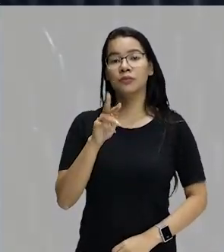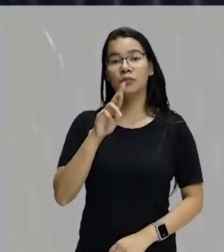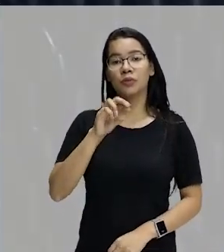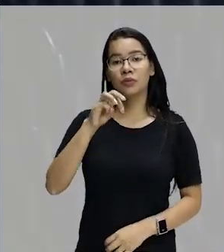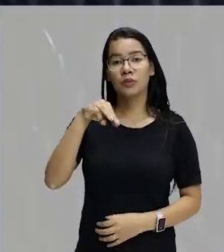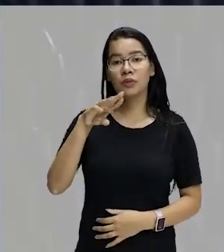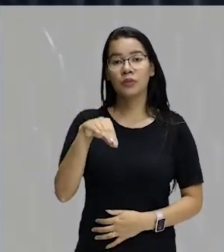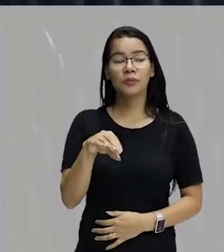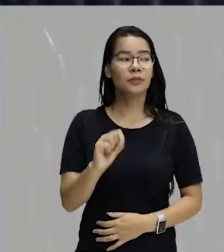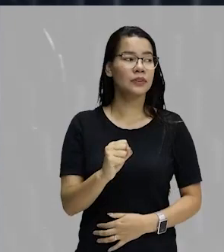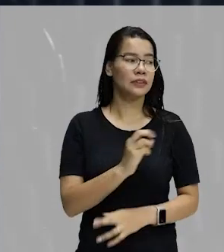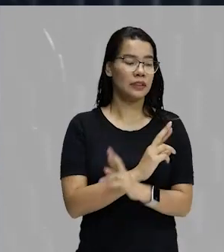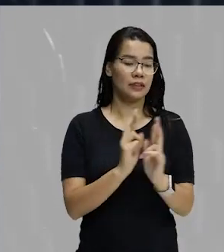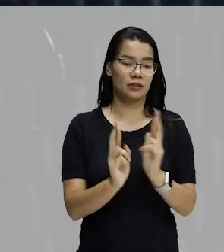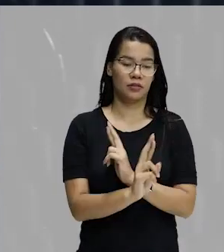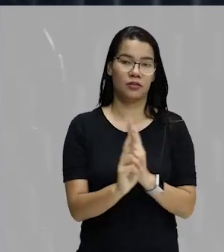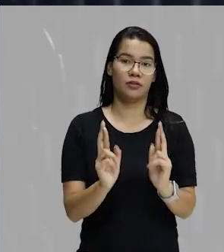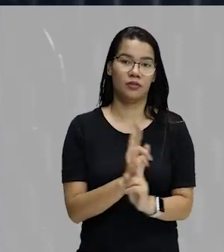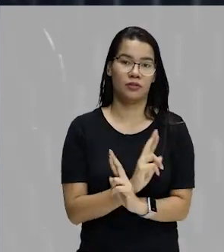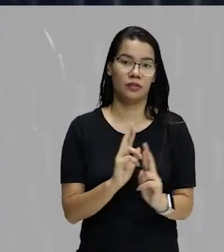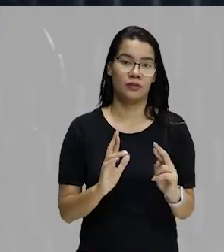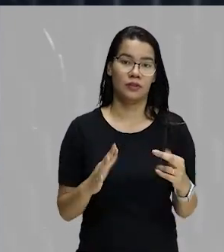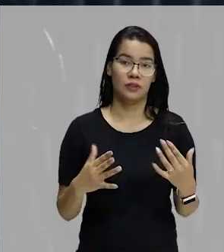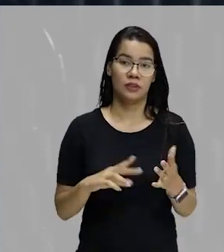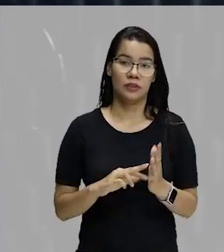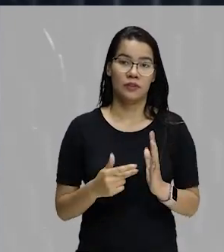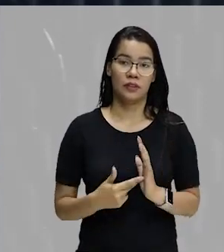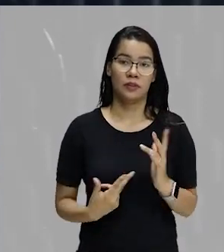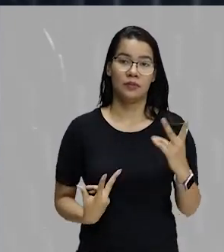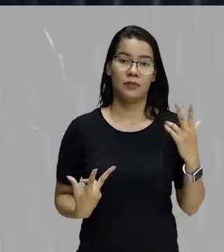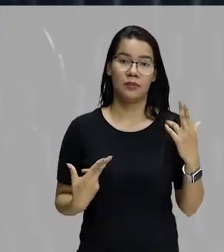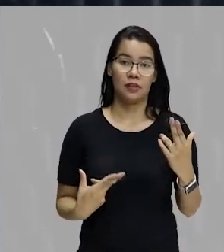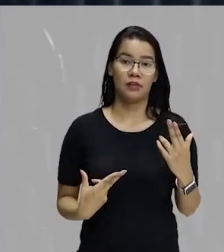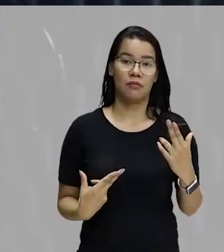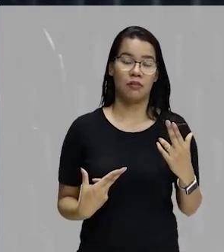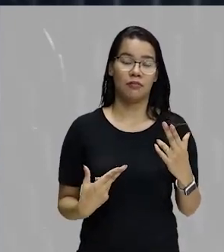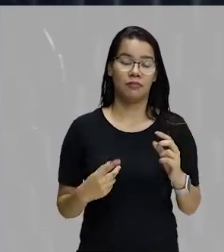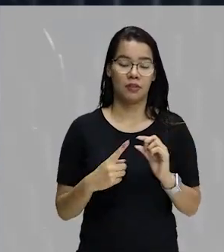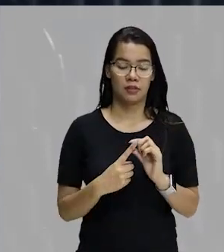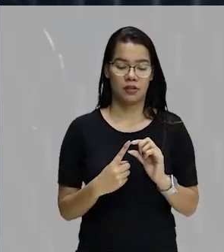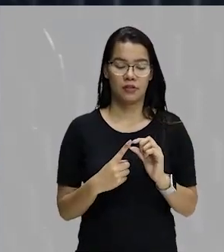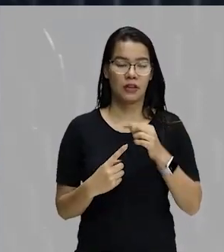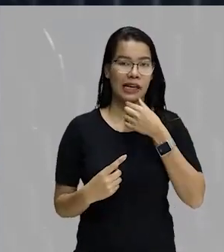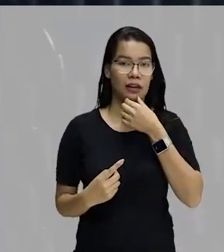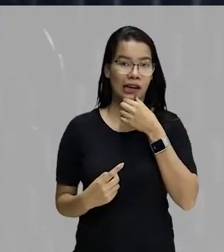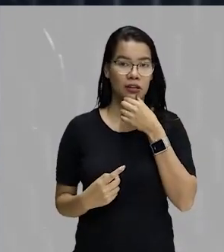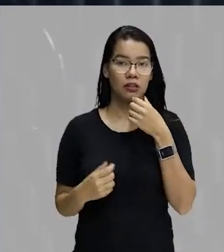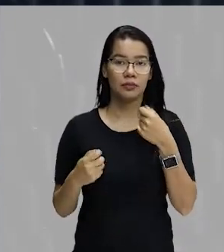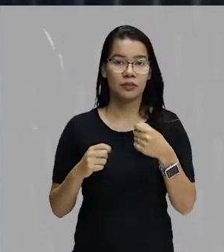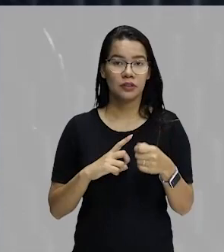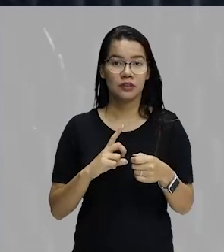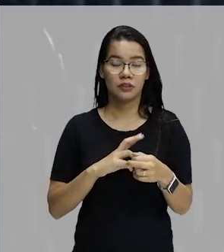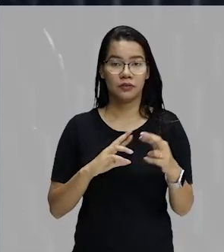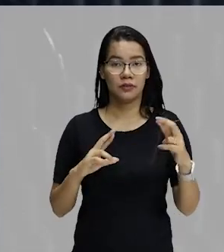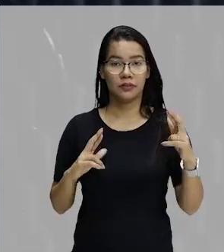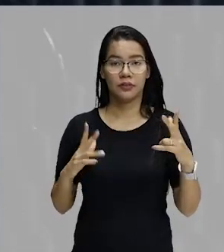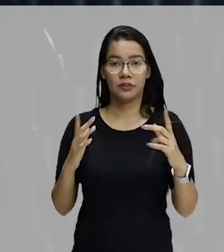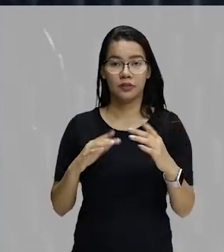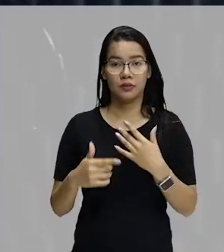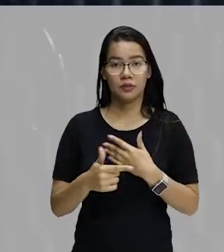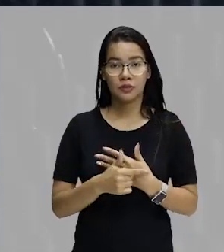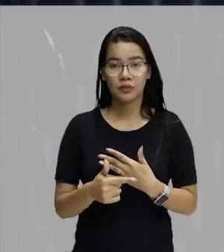relativos. Ou seja, uma mesma palavra em inglês, ela pode desempenhar diferentes funções sintáticas ou funções